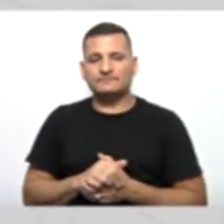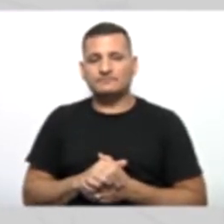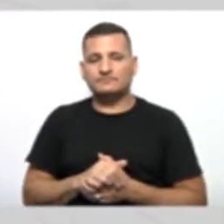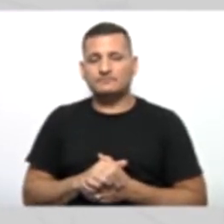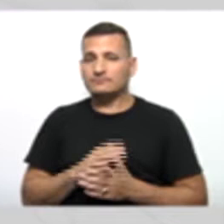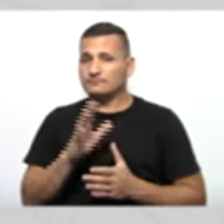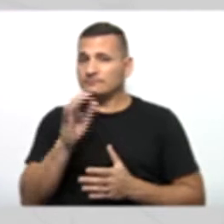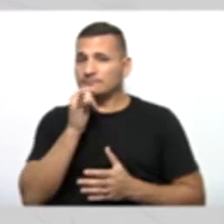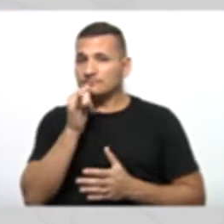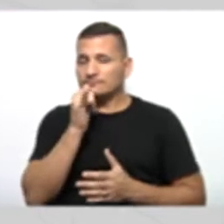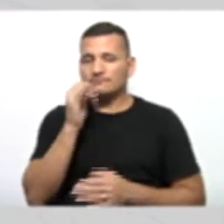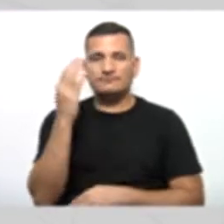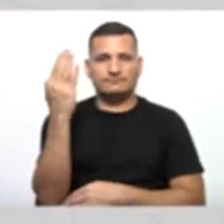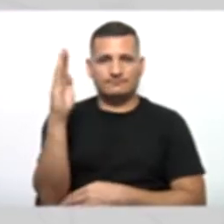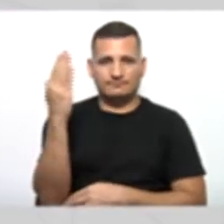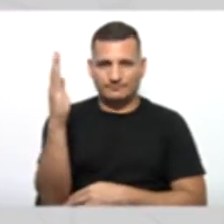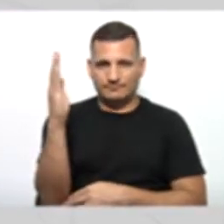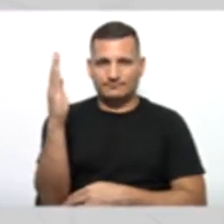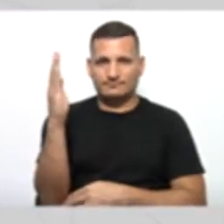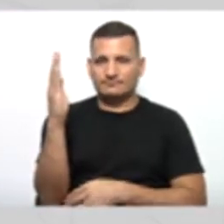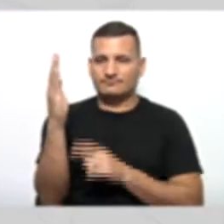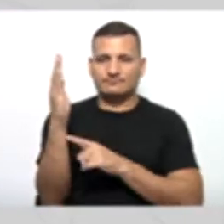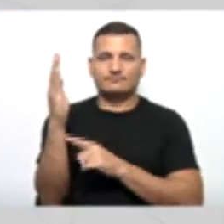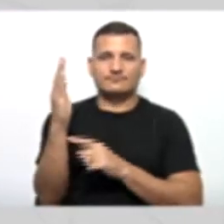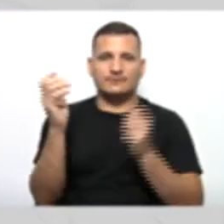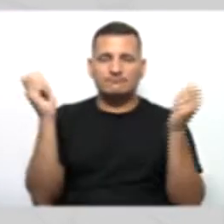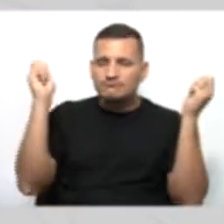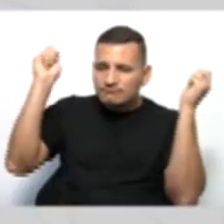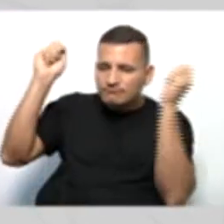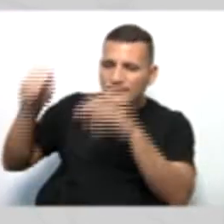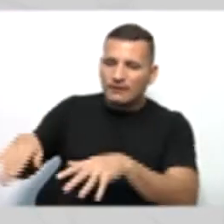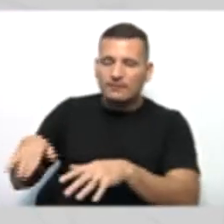uma madeira e joga na floresta,